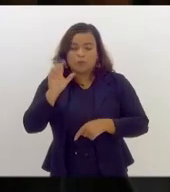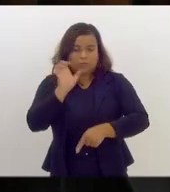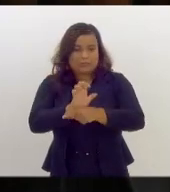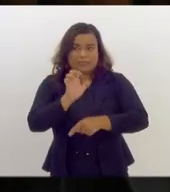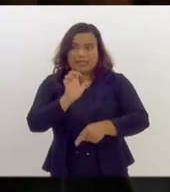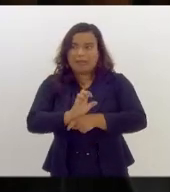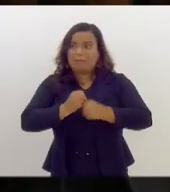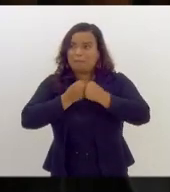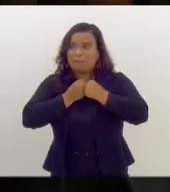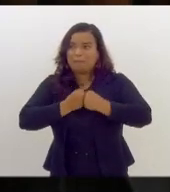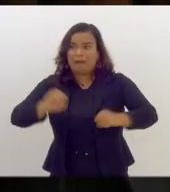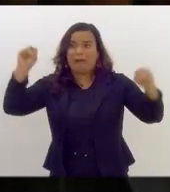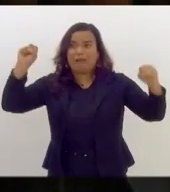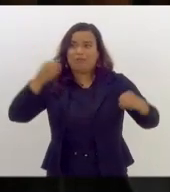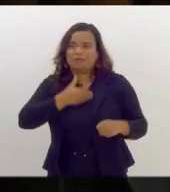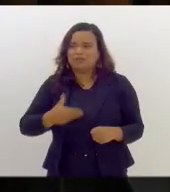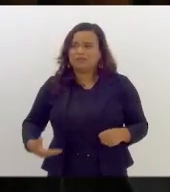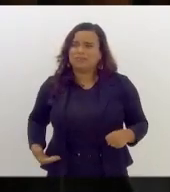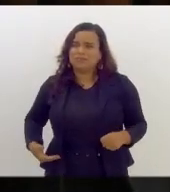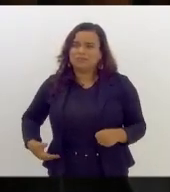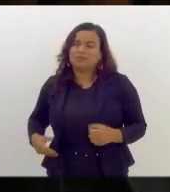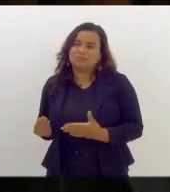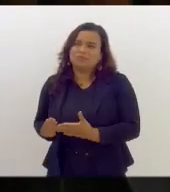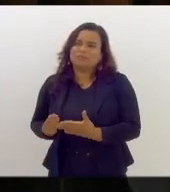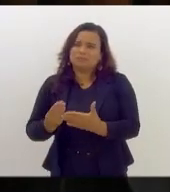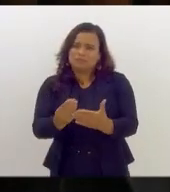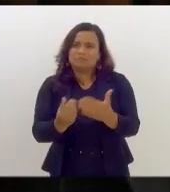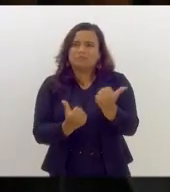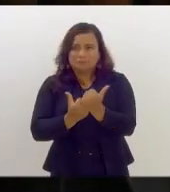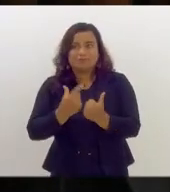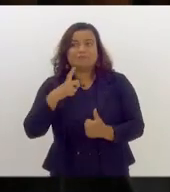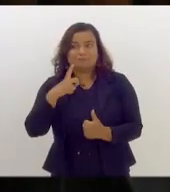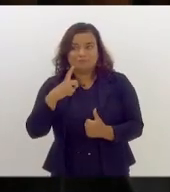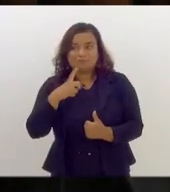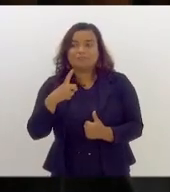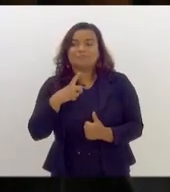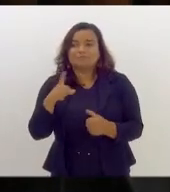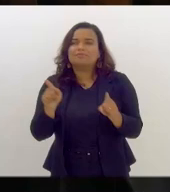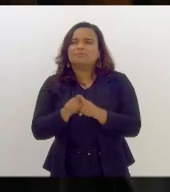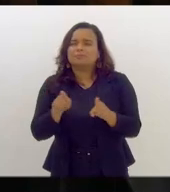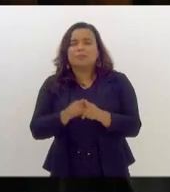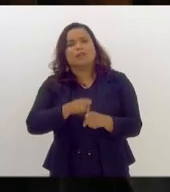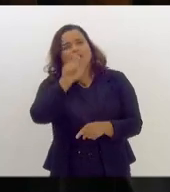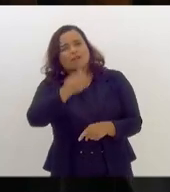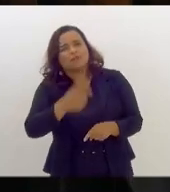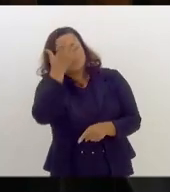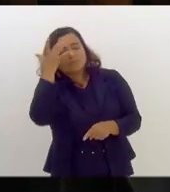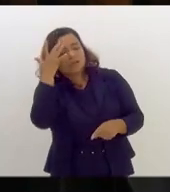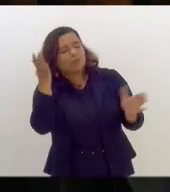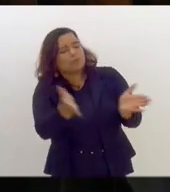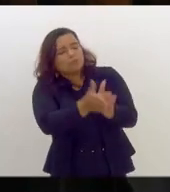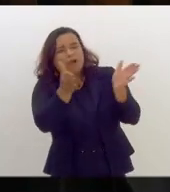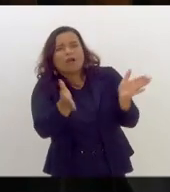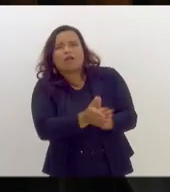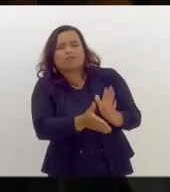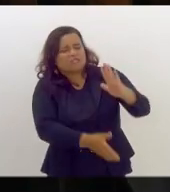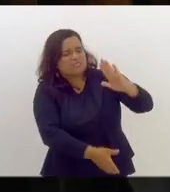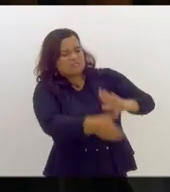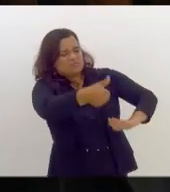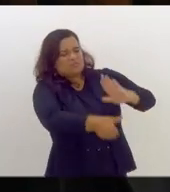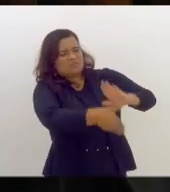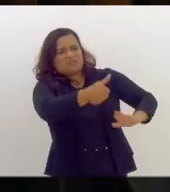com a Val do governo vaval concordando tira dos Pobres para dar para os ricos